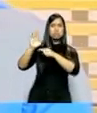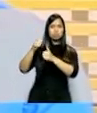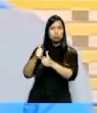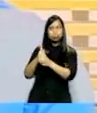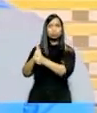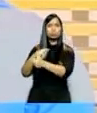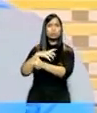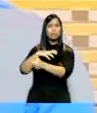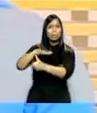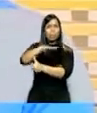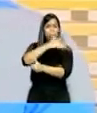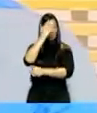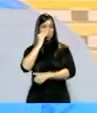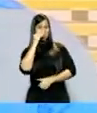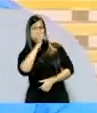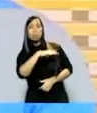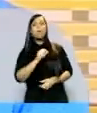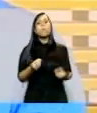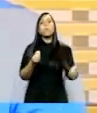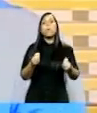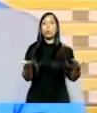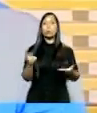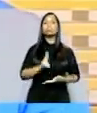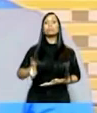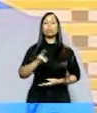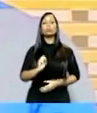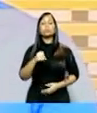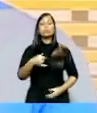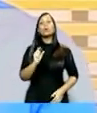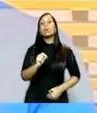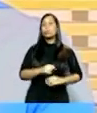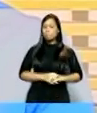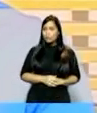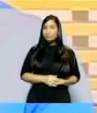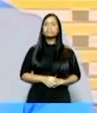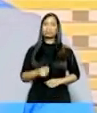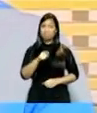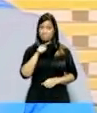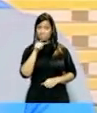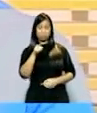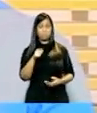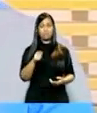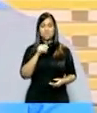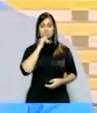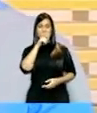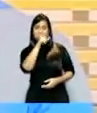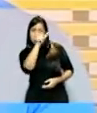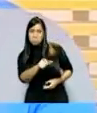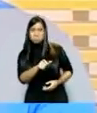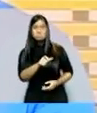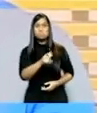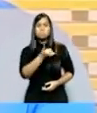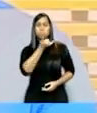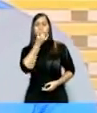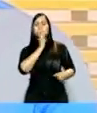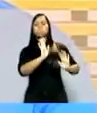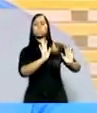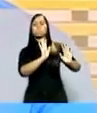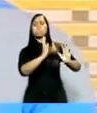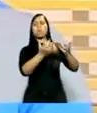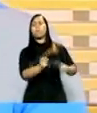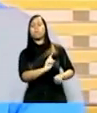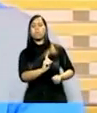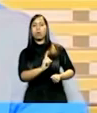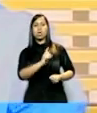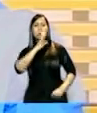interessante para o desprezo alheio, que é utilizada muito hoje, né? Que é o seguinte: você não ouvir o outro, né? ou ouvir parcialmente